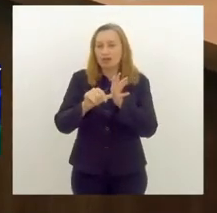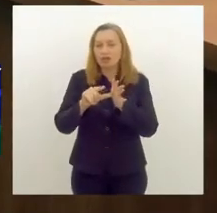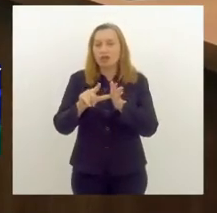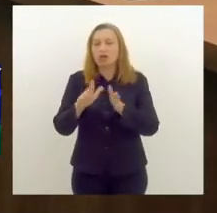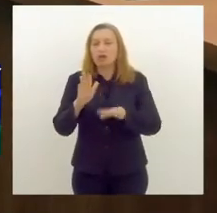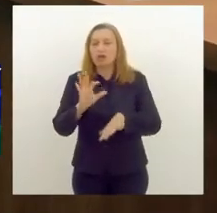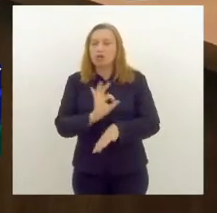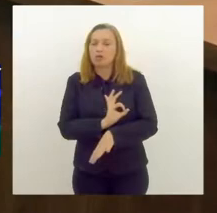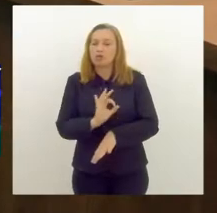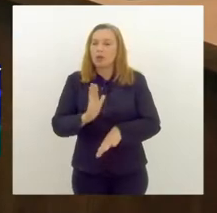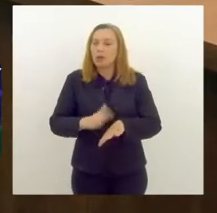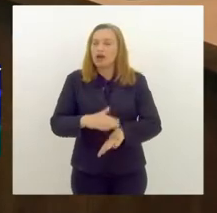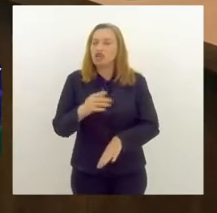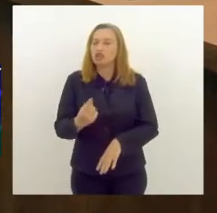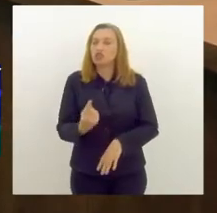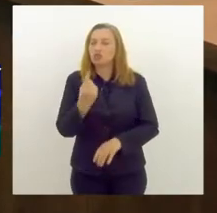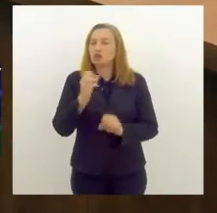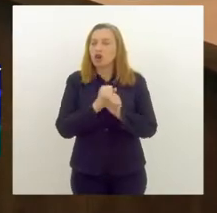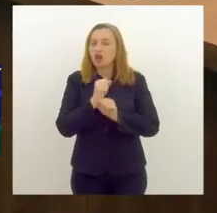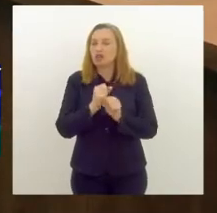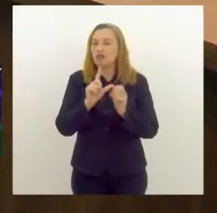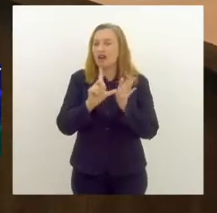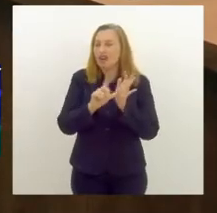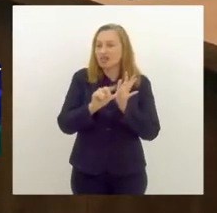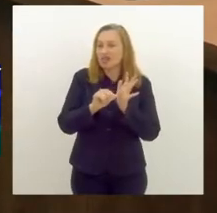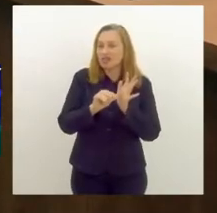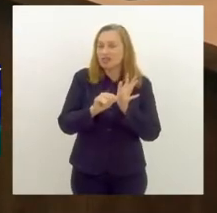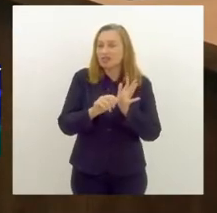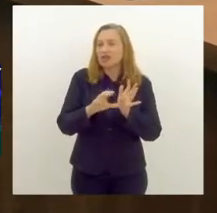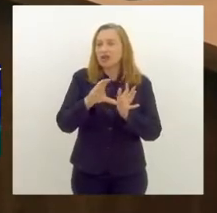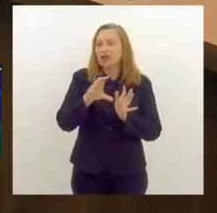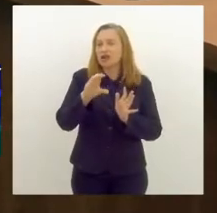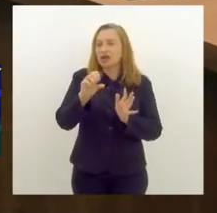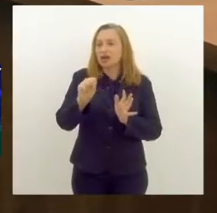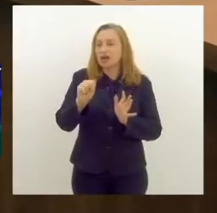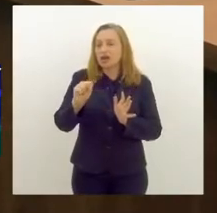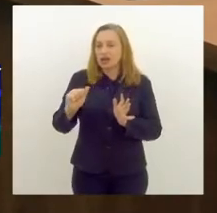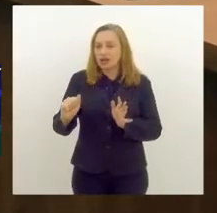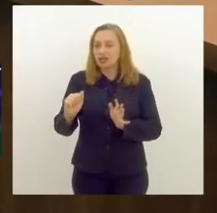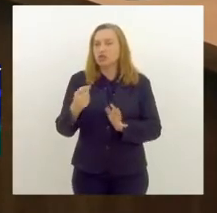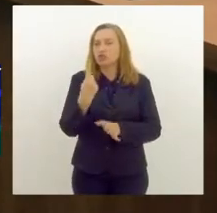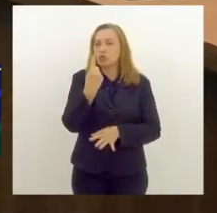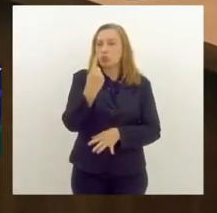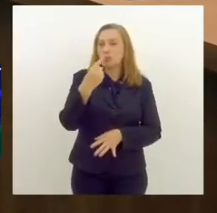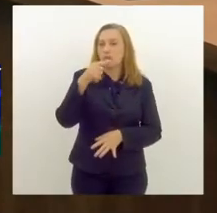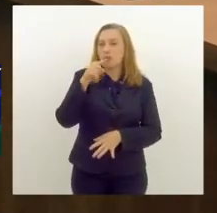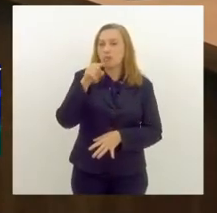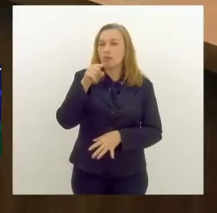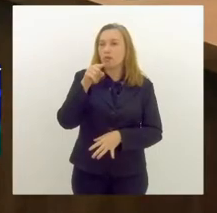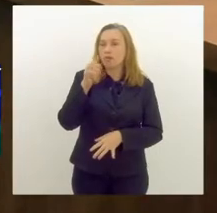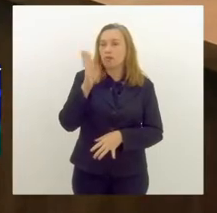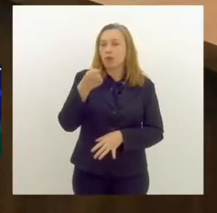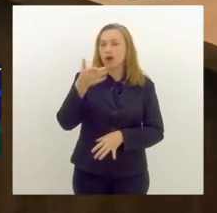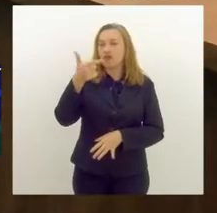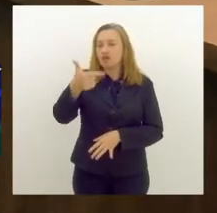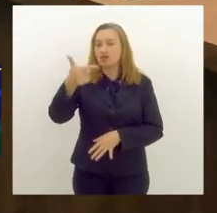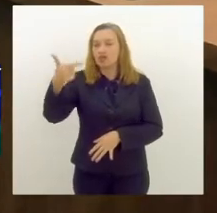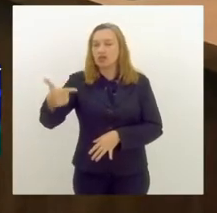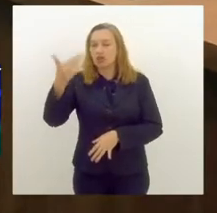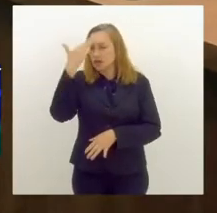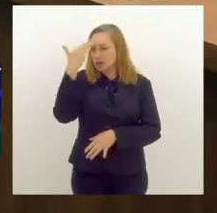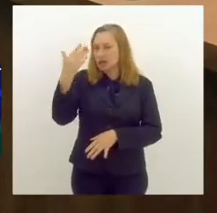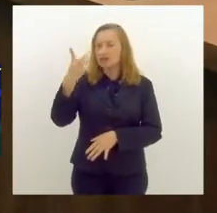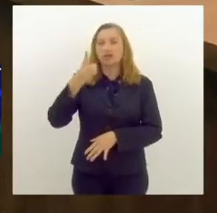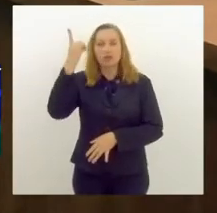de um ano atrasado, o CAIS 1/22. E quero aproveitar aqui, agradecer ao deputado